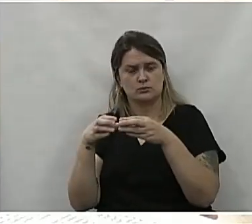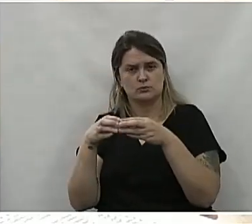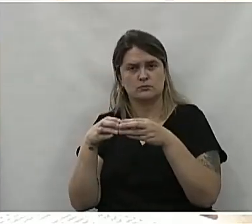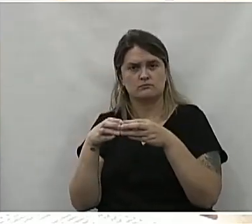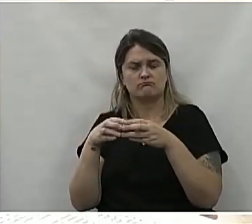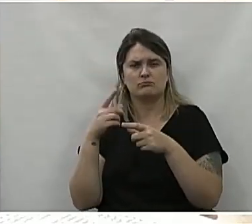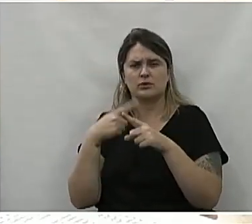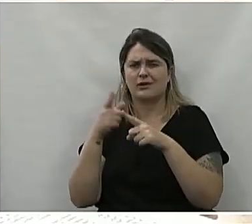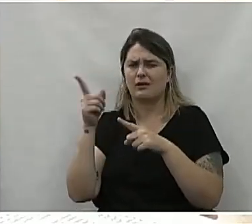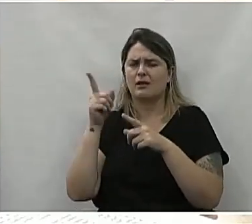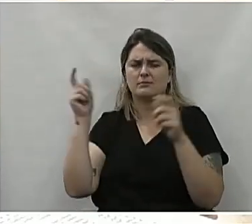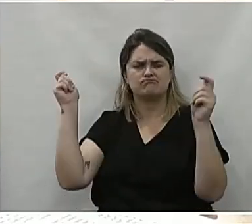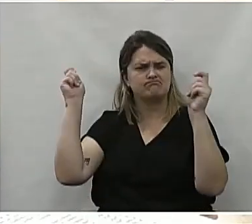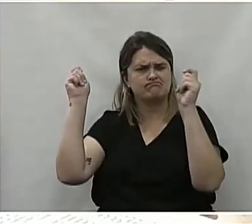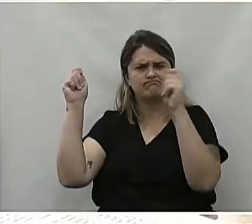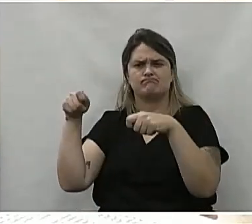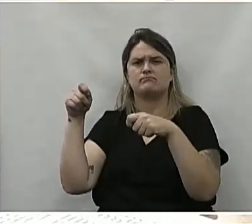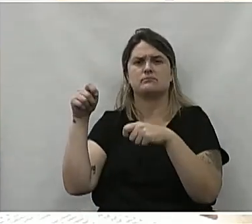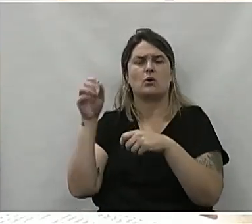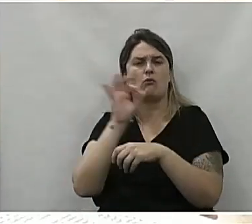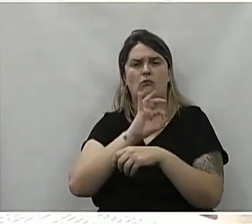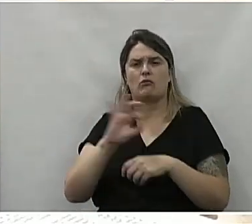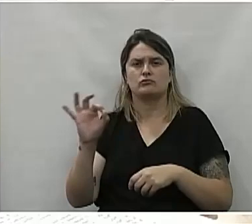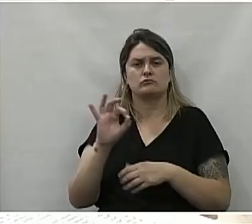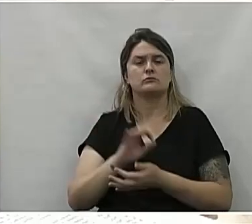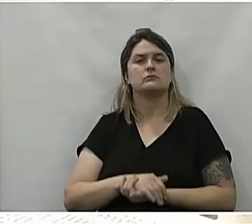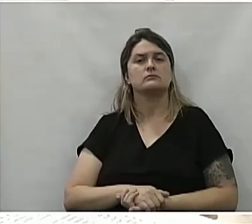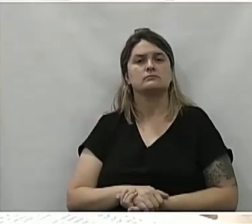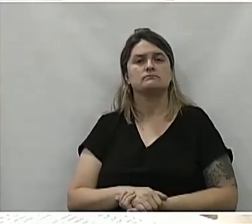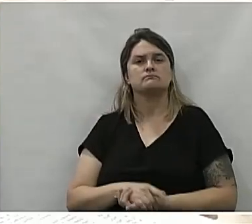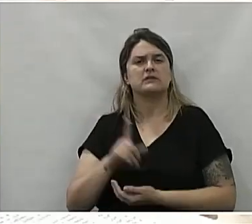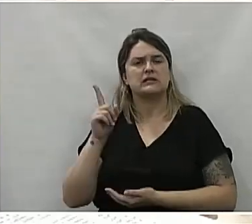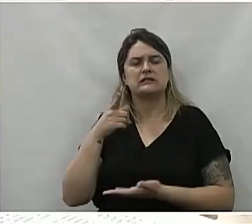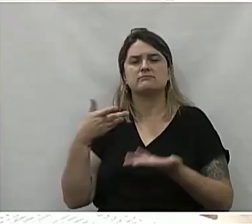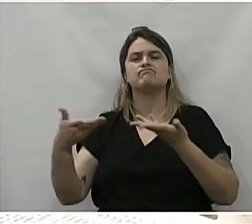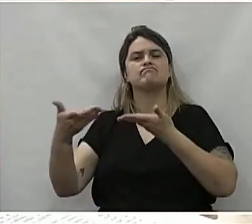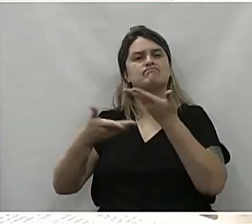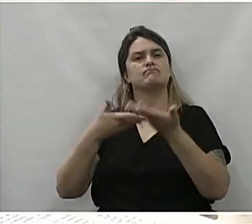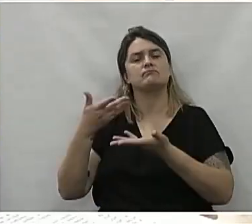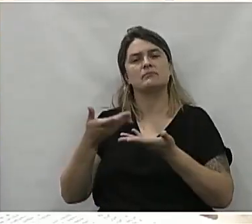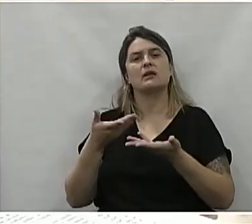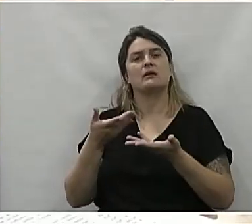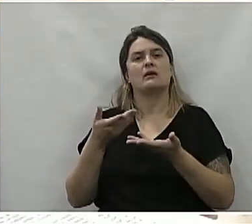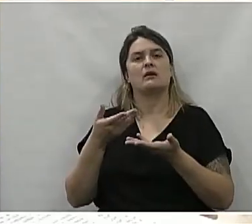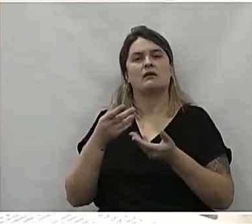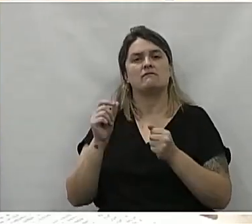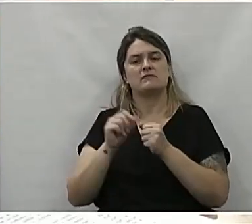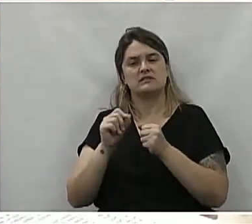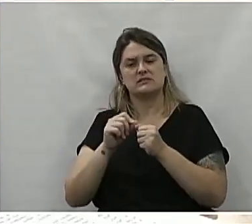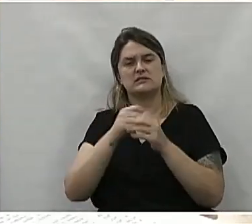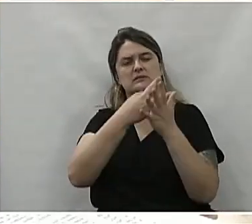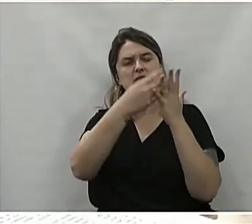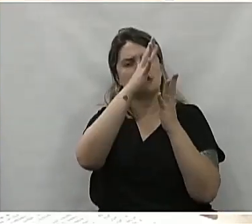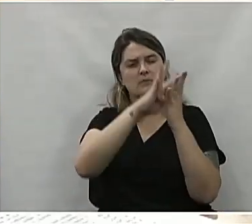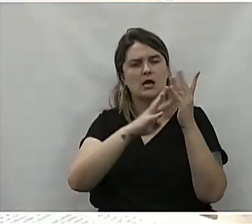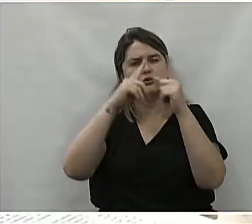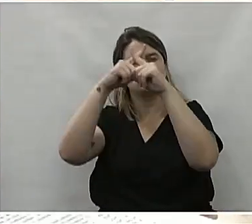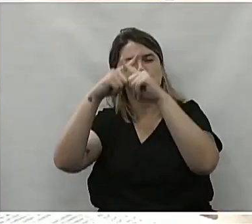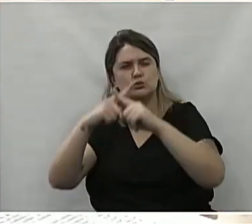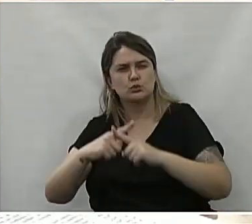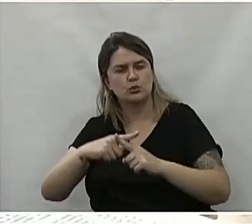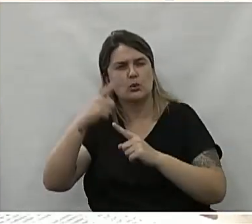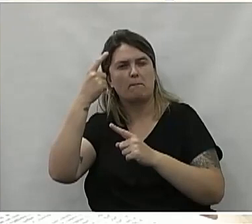capacidade Do seu algacer Que ele tinha A desenvoltura De fazer tabelas Jogos